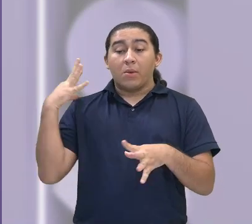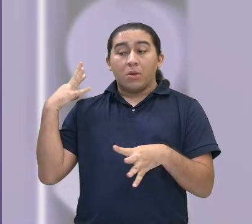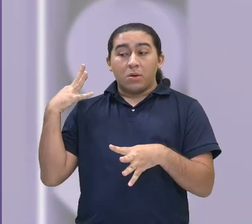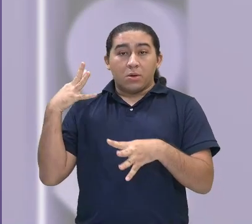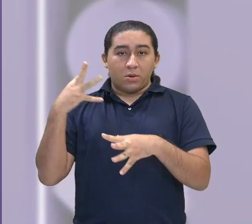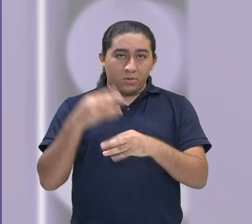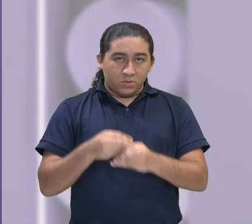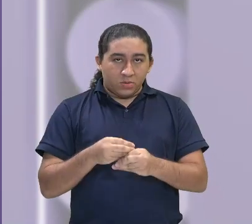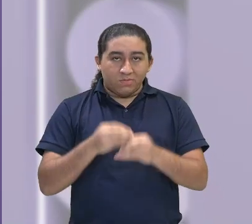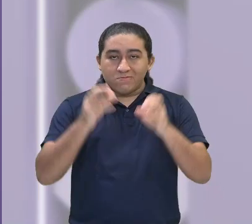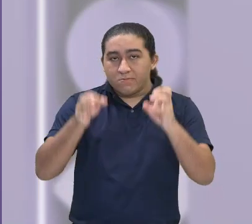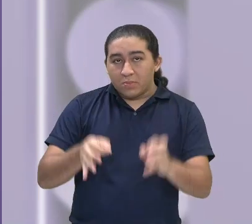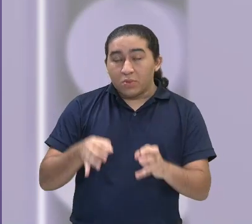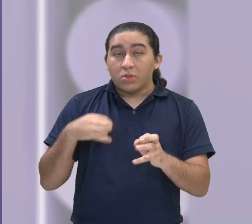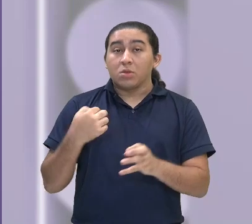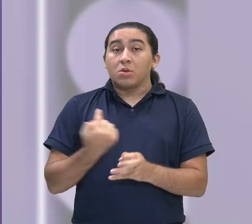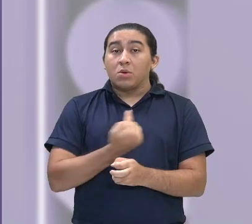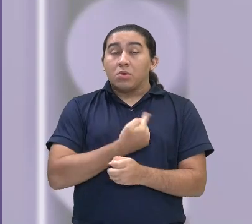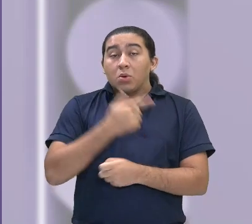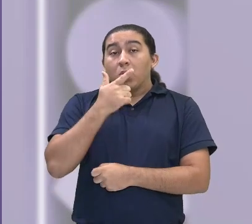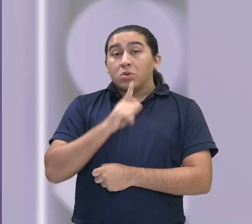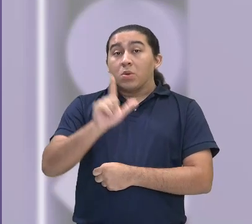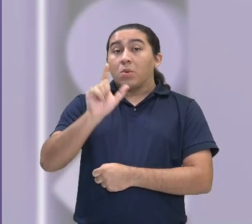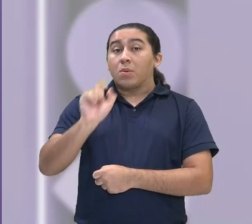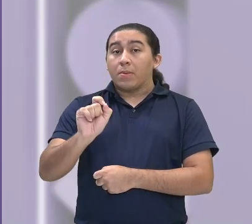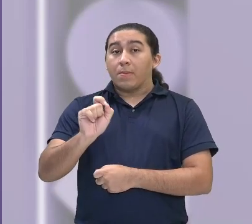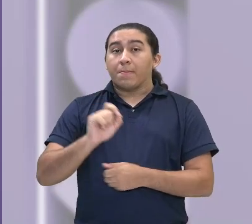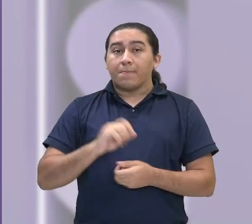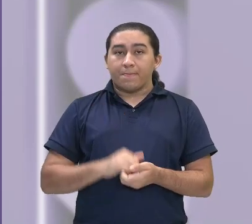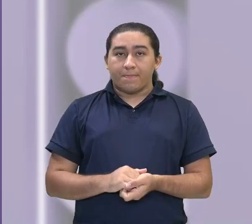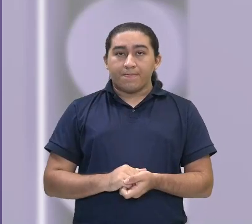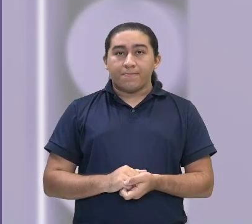revisão para que possamos